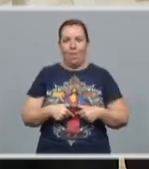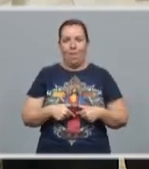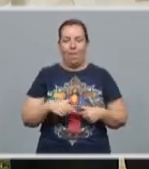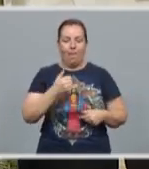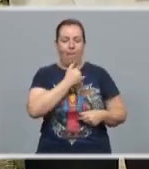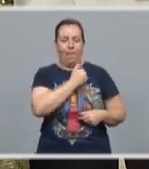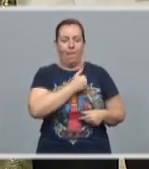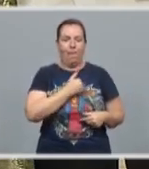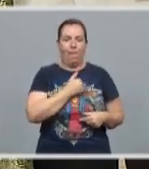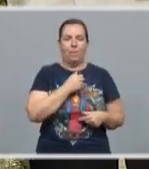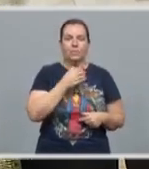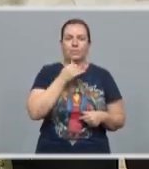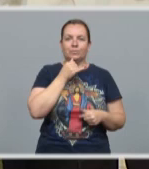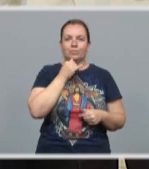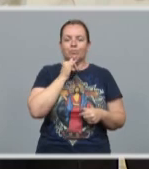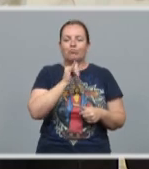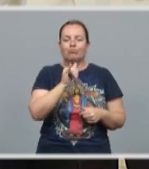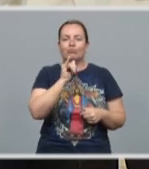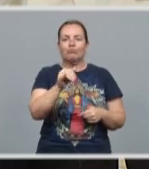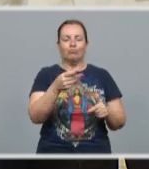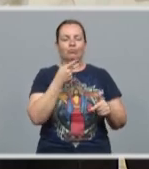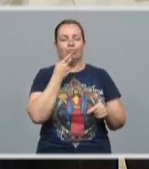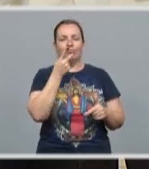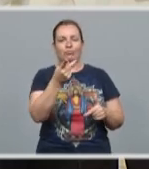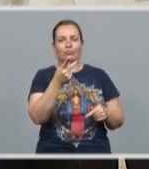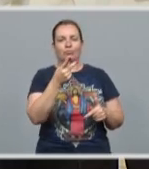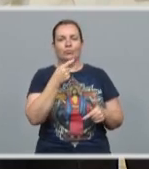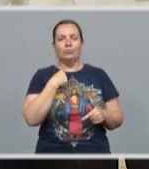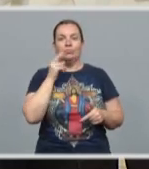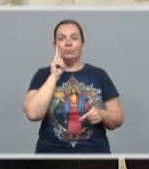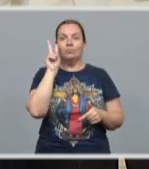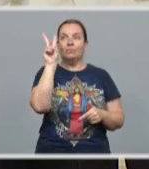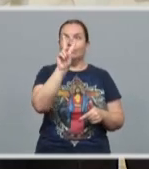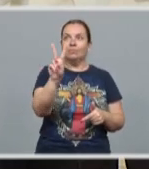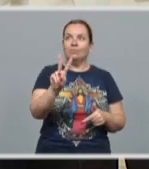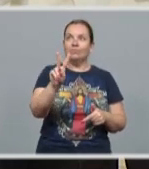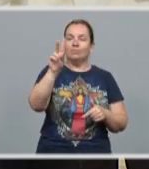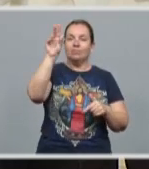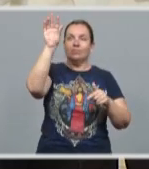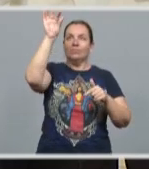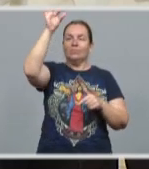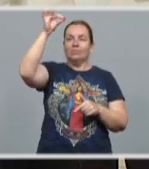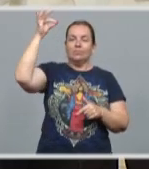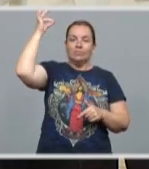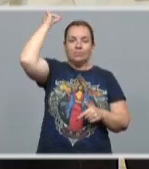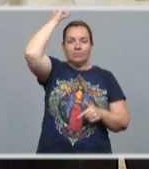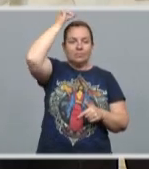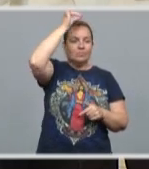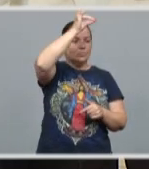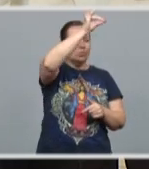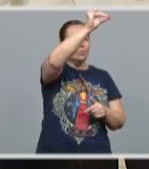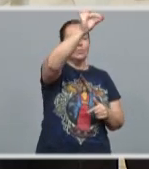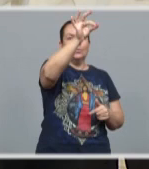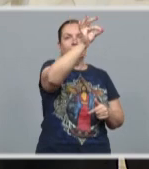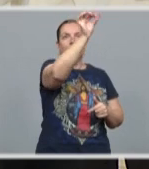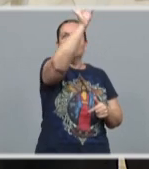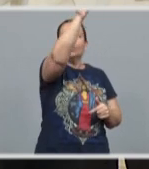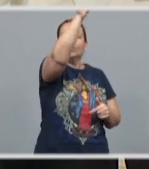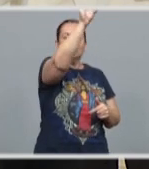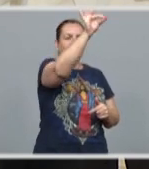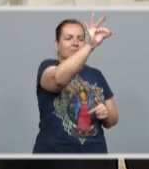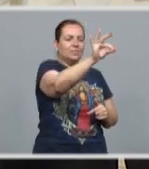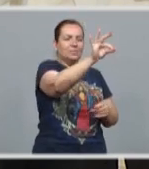deu testemunho, dizendo: Eu vi o Espírito descer como uma pomba do céu